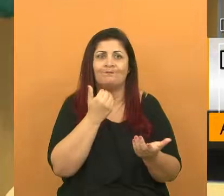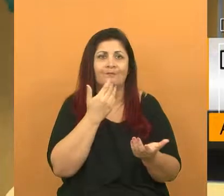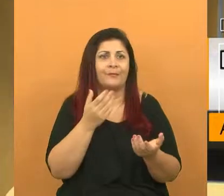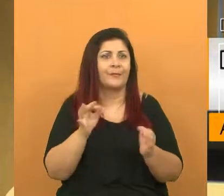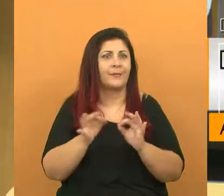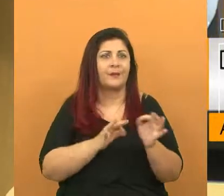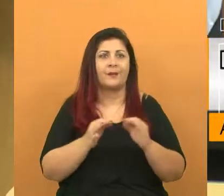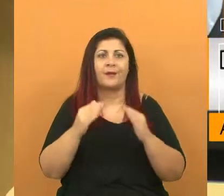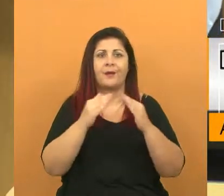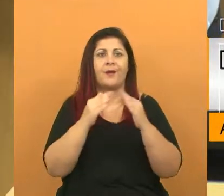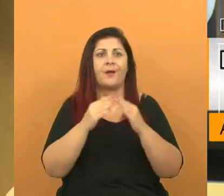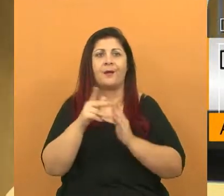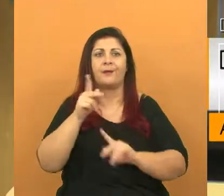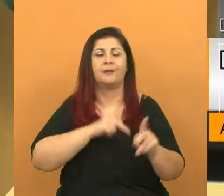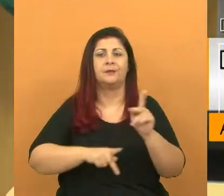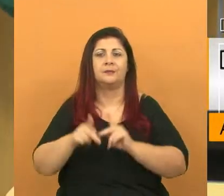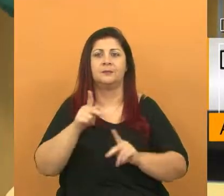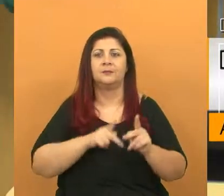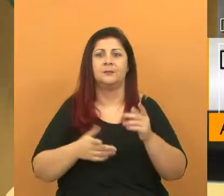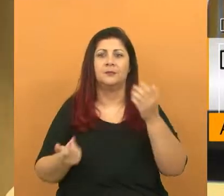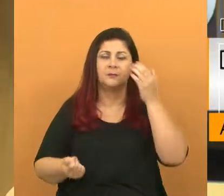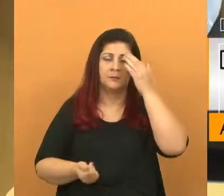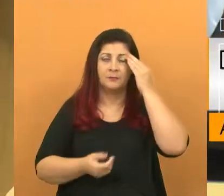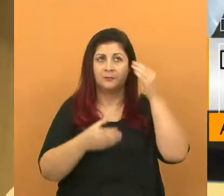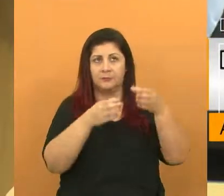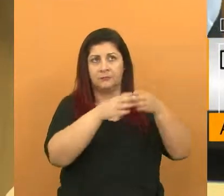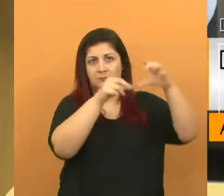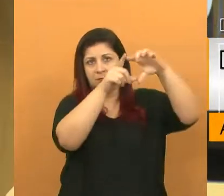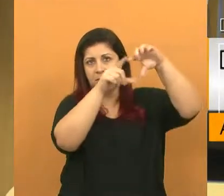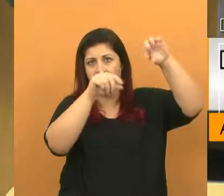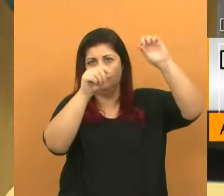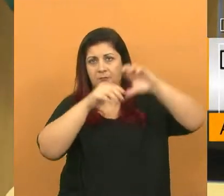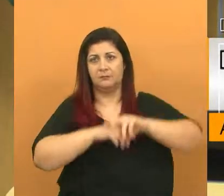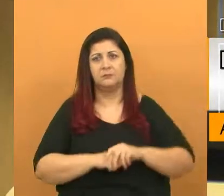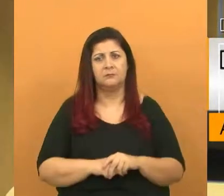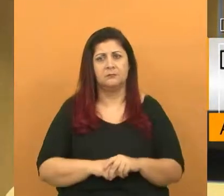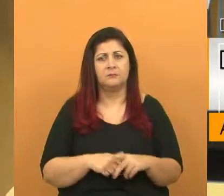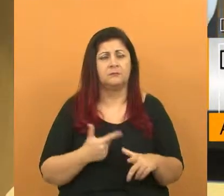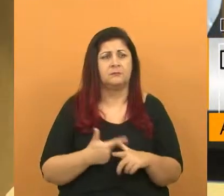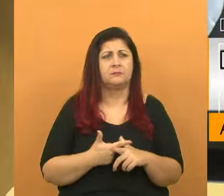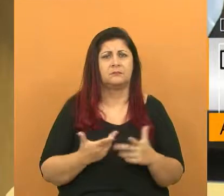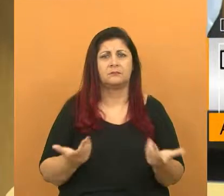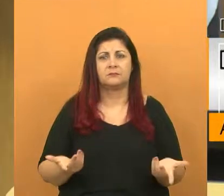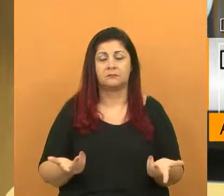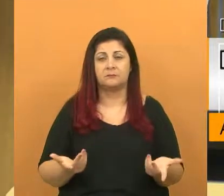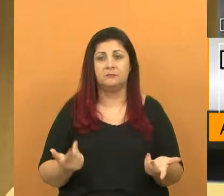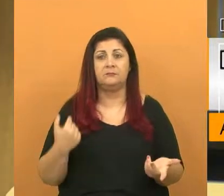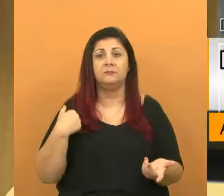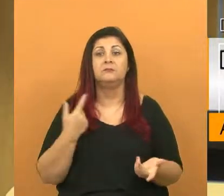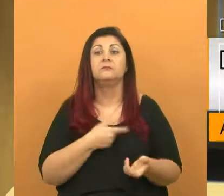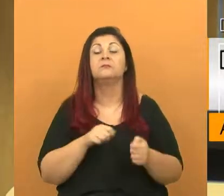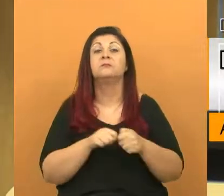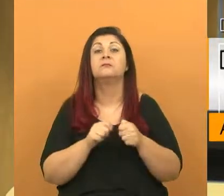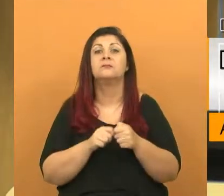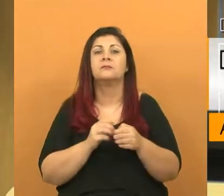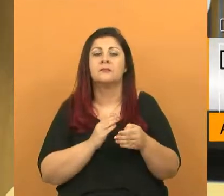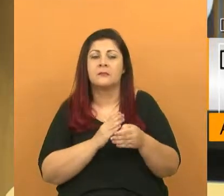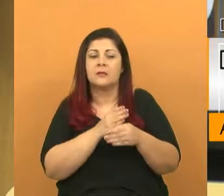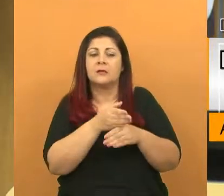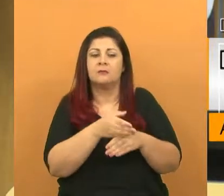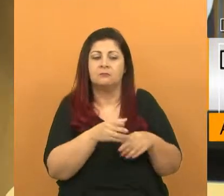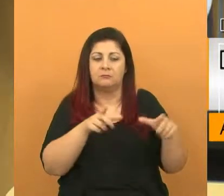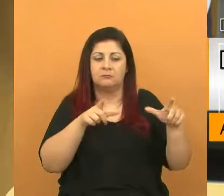popular para o povo do parque meia lua que nós fizemos entramos no ar a meio